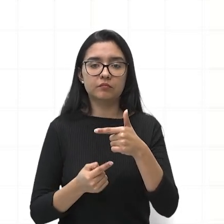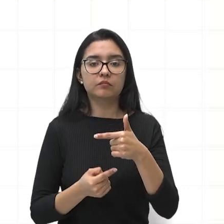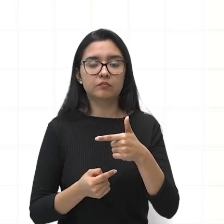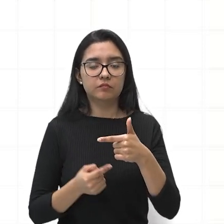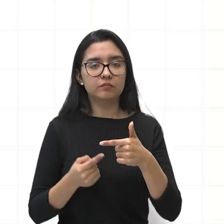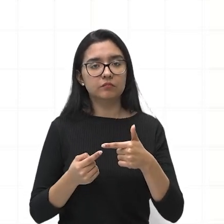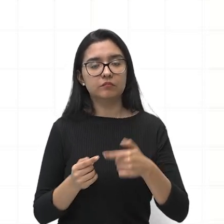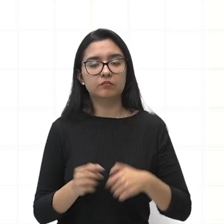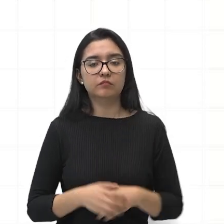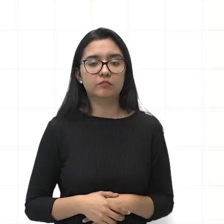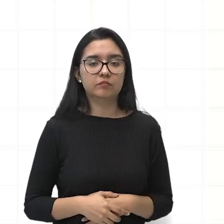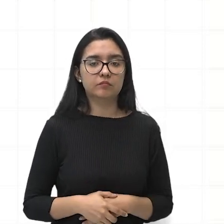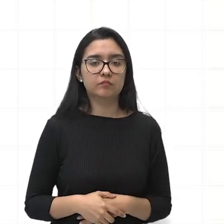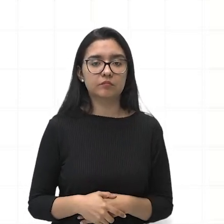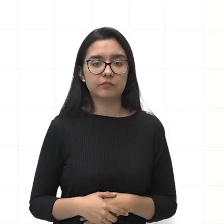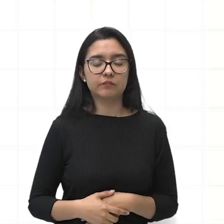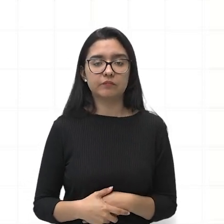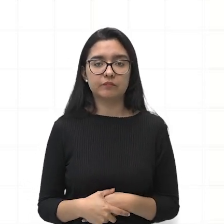vou ter, né?